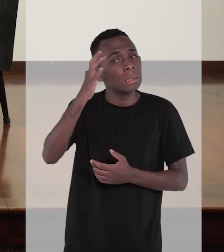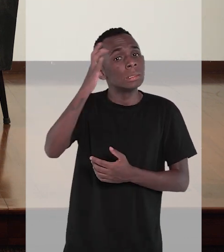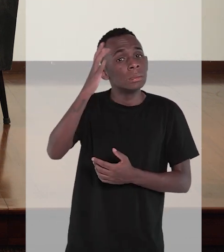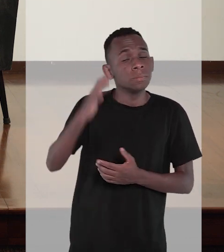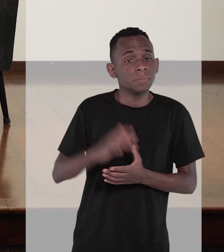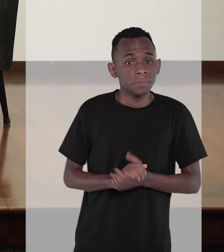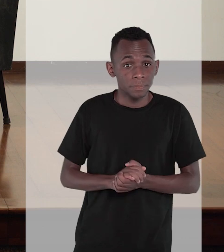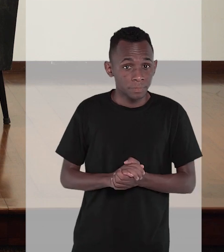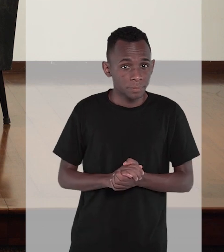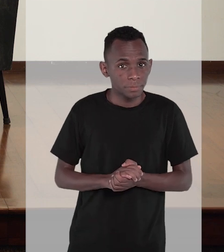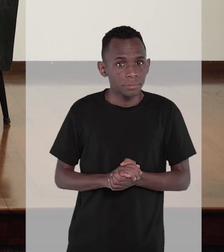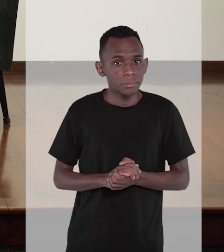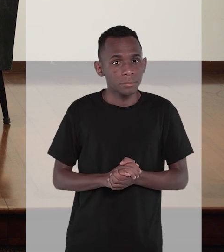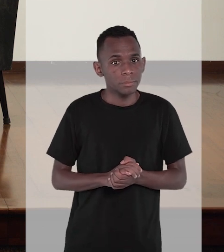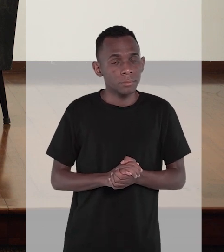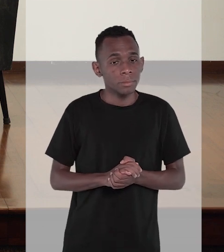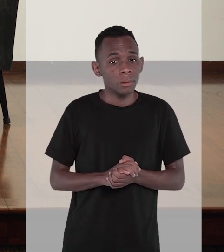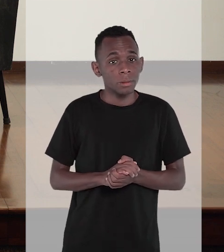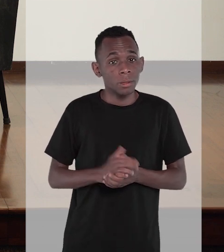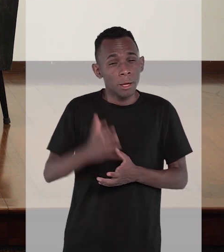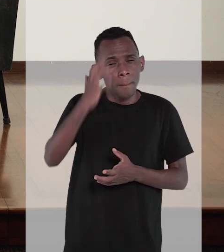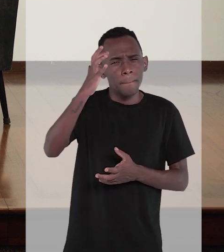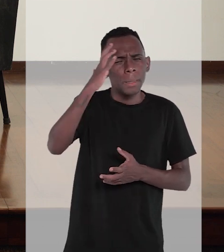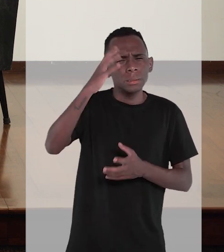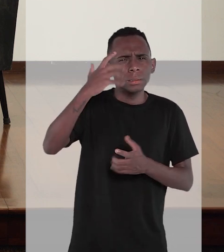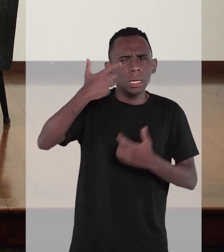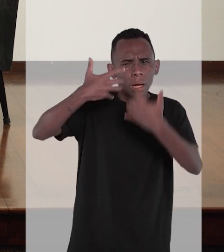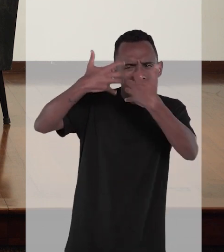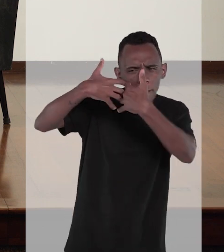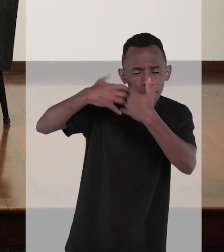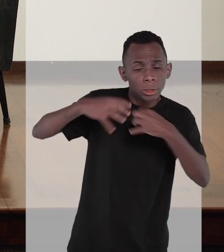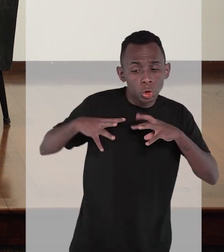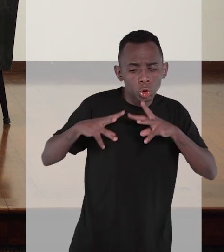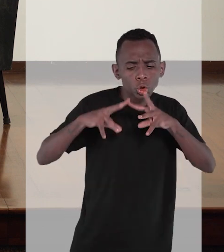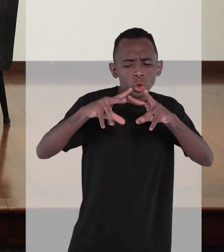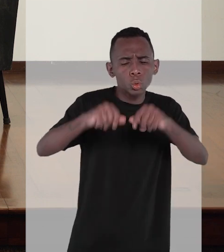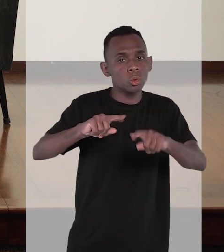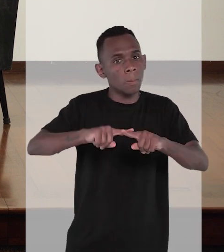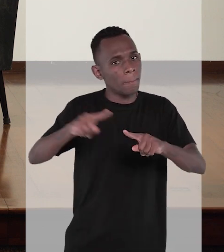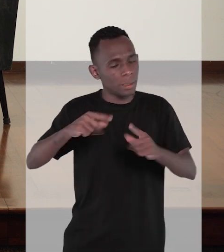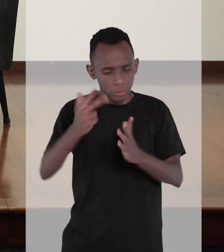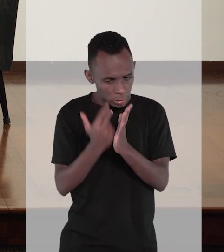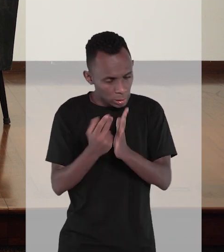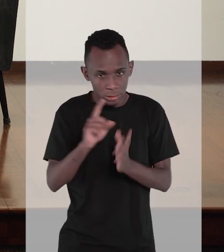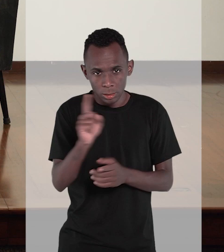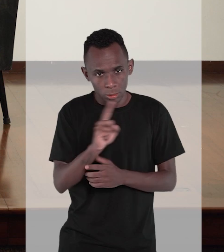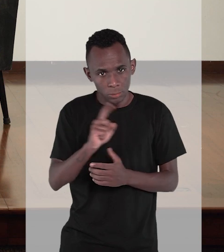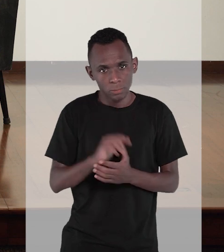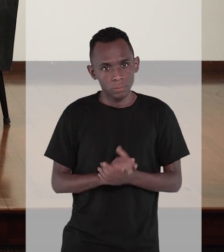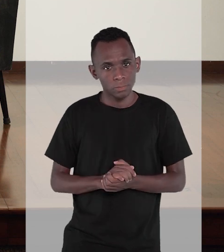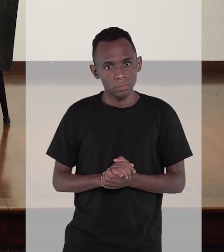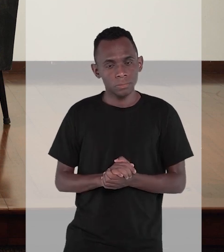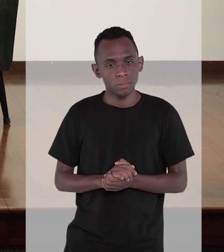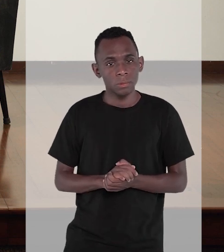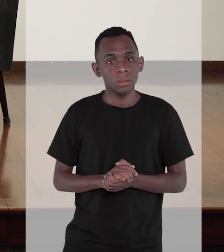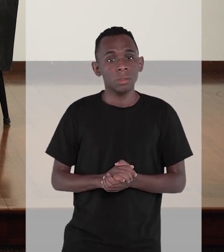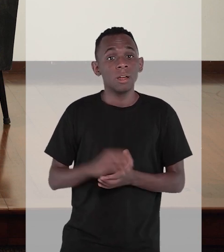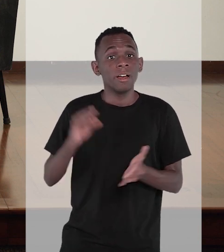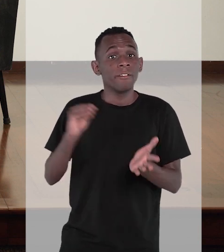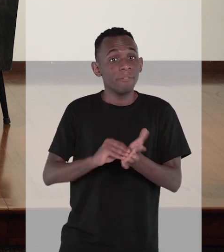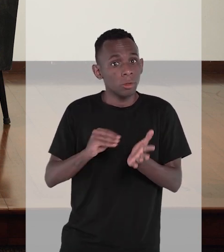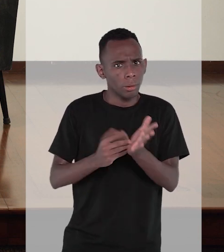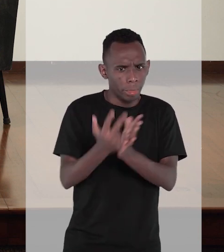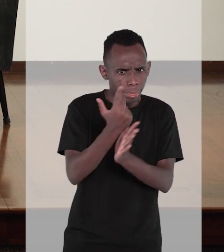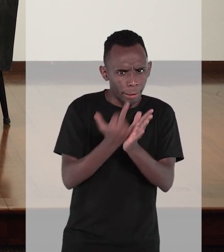Eu vai pensando em tudo menos no desenho. Né? Entendi. Ô, Fernandinha, faltou você colocar isso